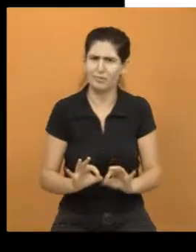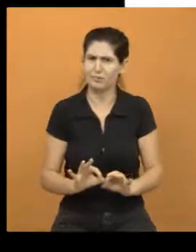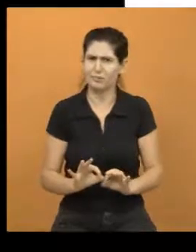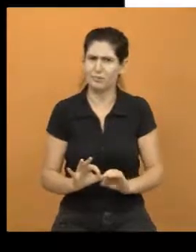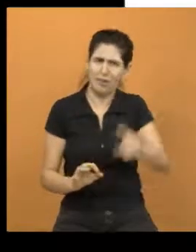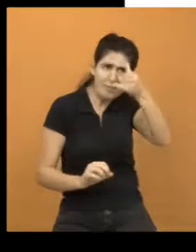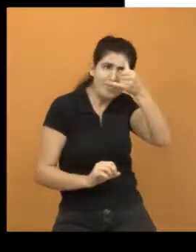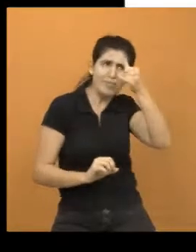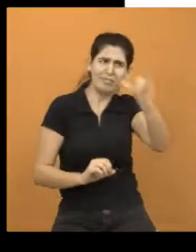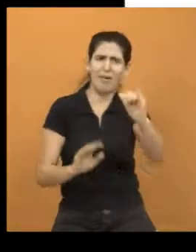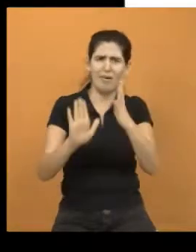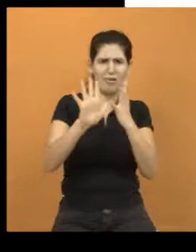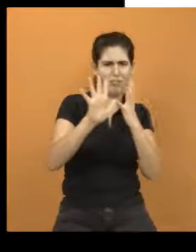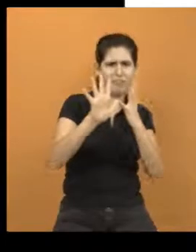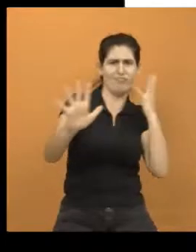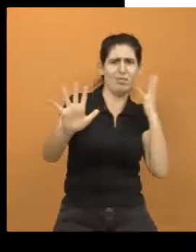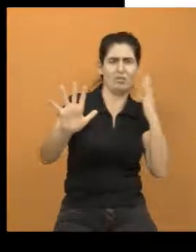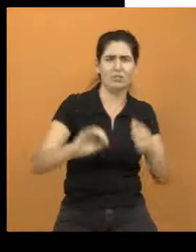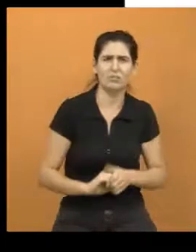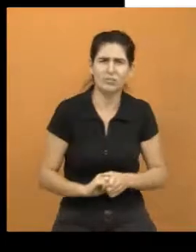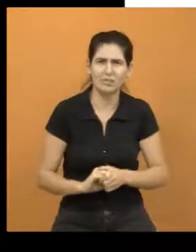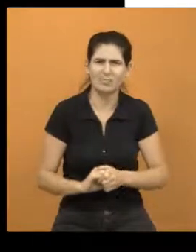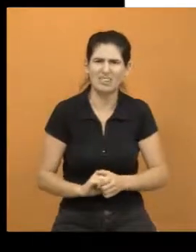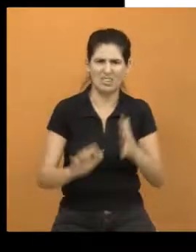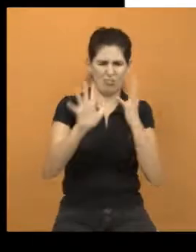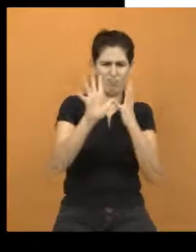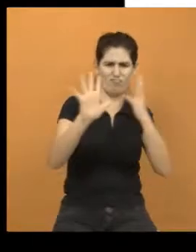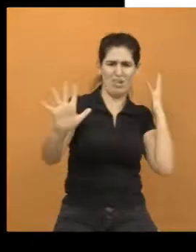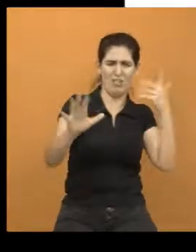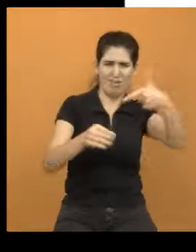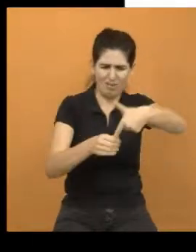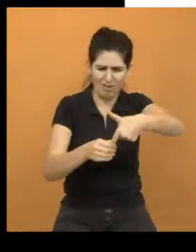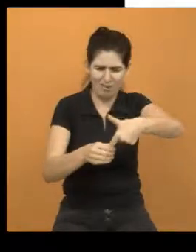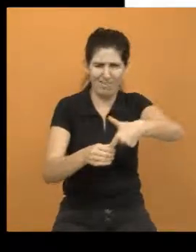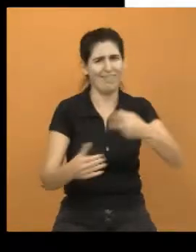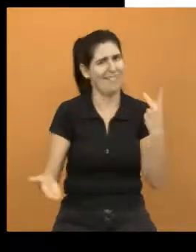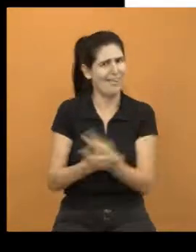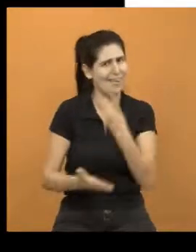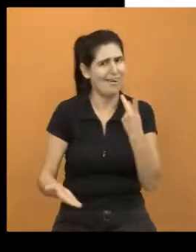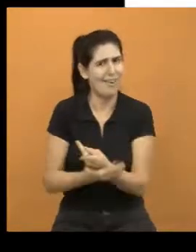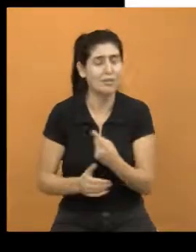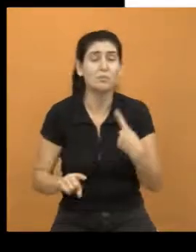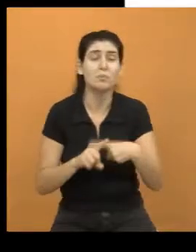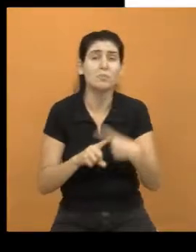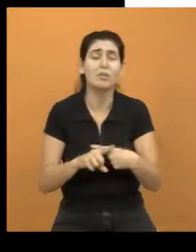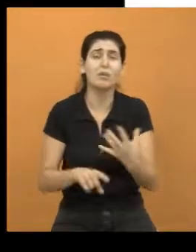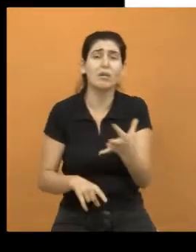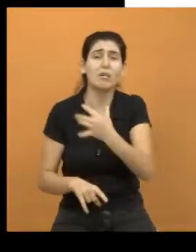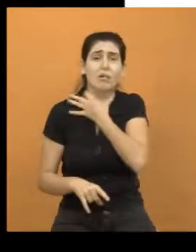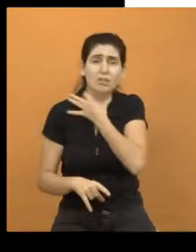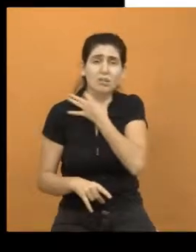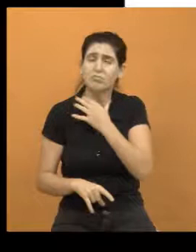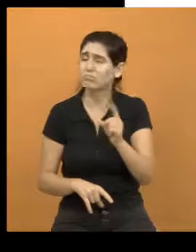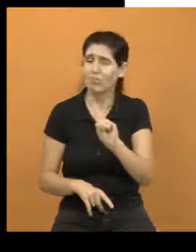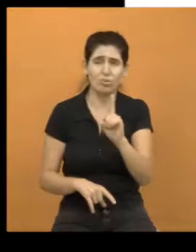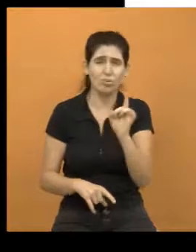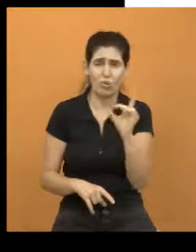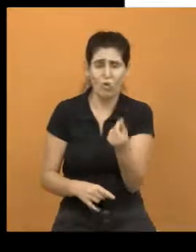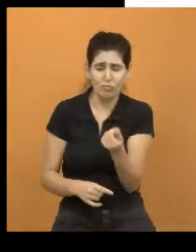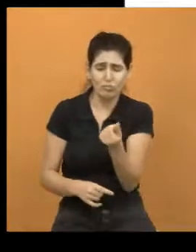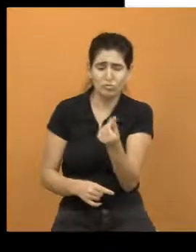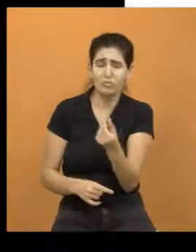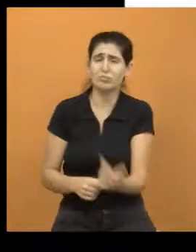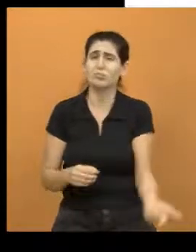e esvaziar-se por mercado. Porque a crise não está só no valor do diesel. Porque nós